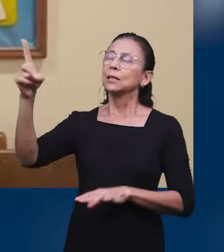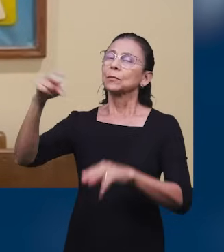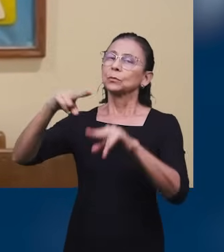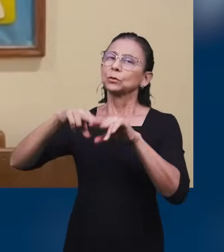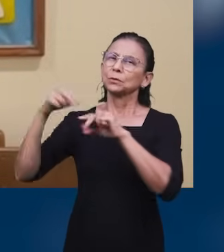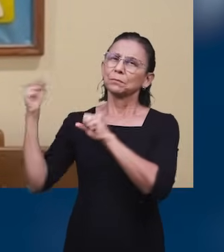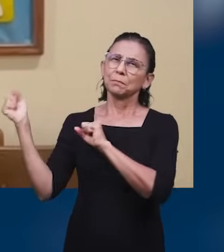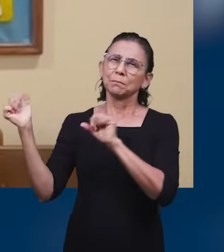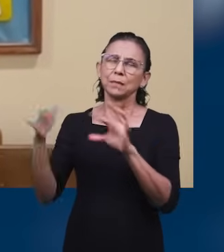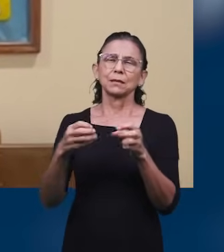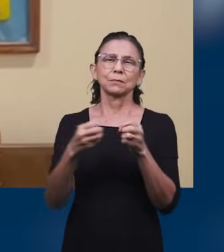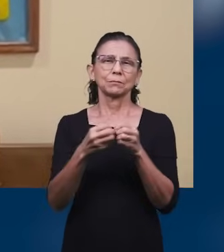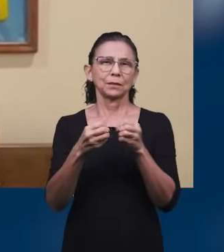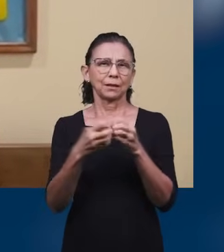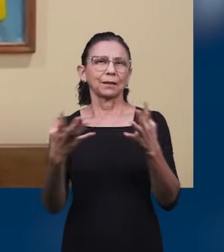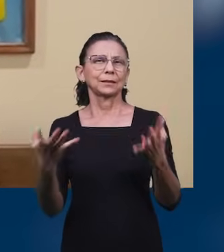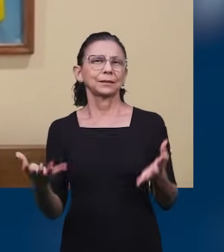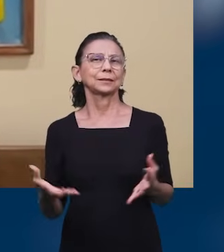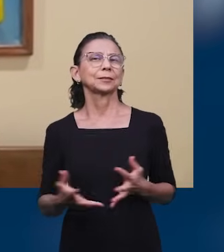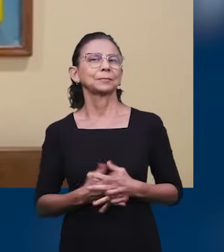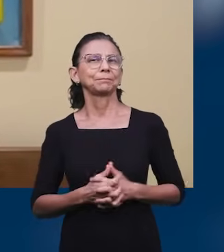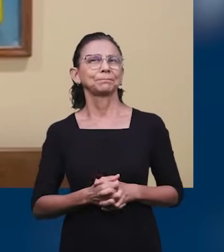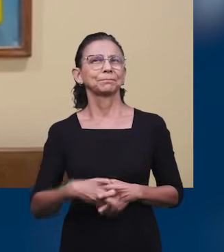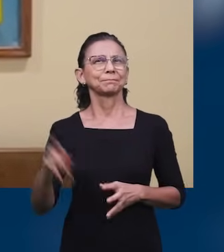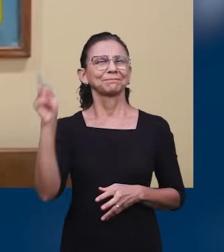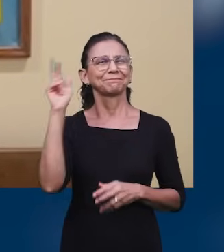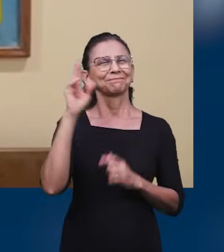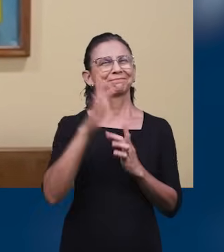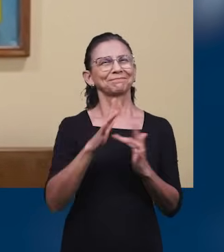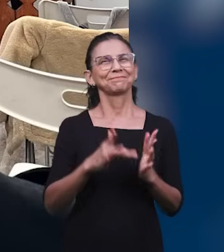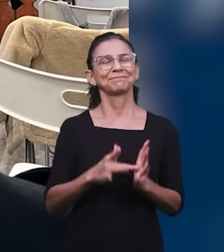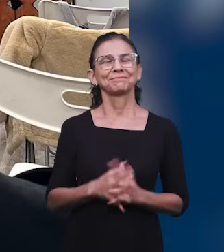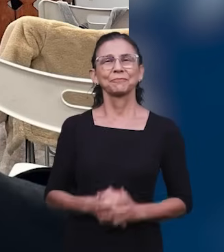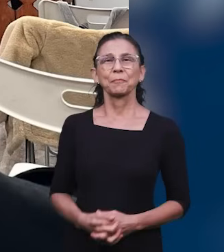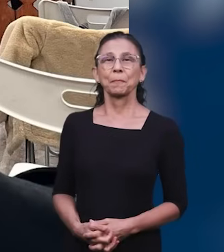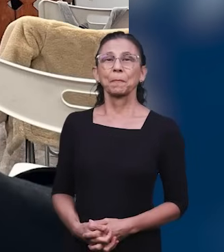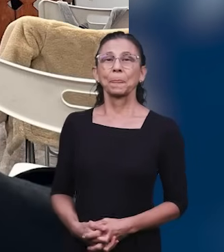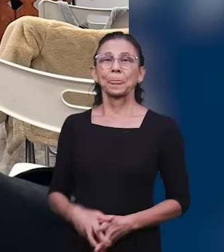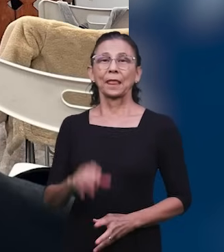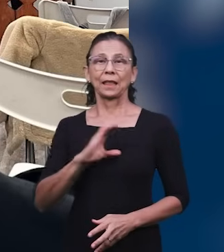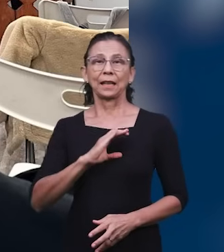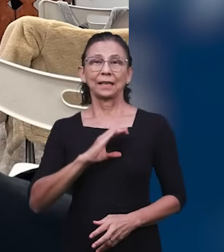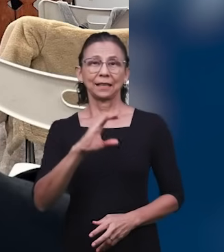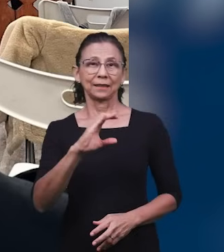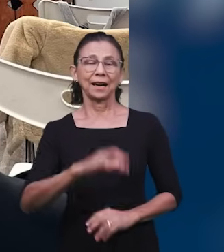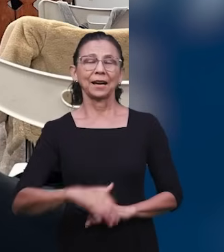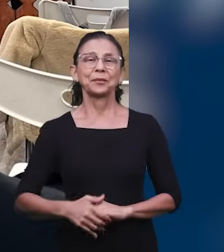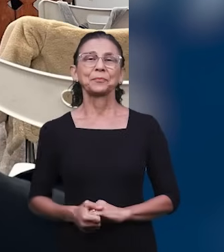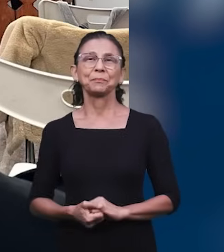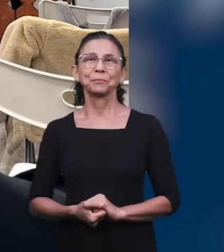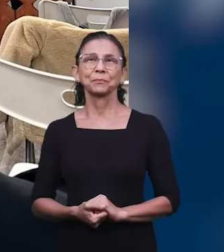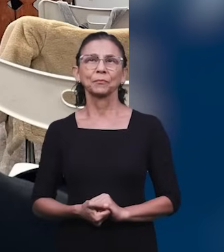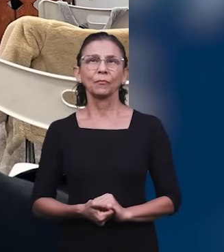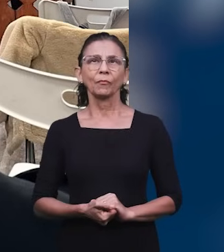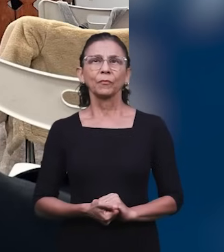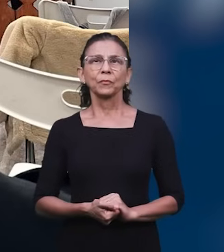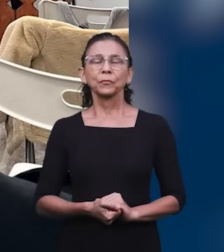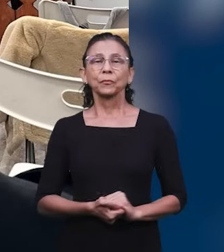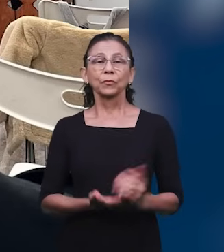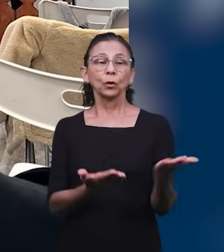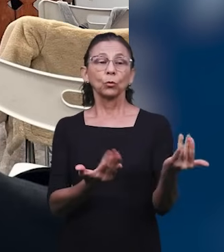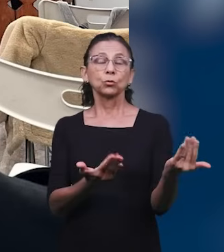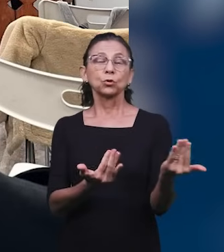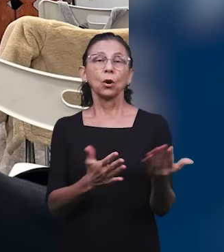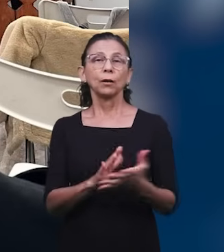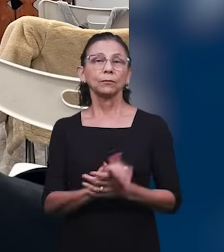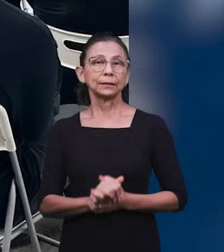Deus tem operado no meio da igreja fiel. A paz do Senhor a todos. No Canadá, os jovens da ICM Toronto